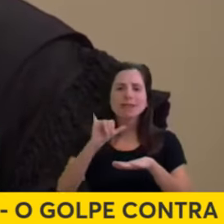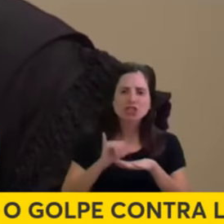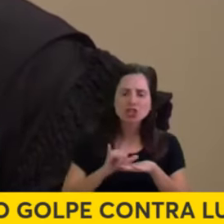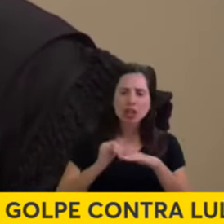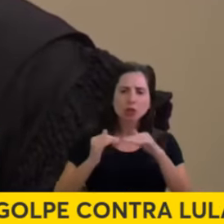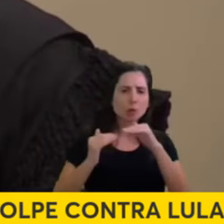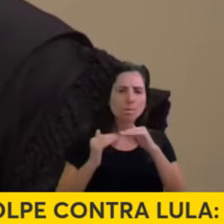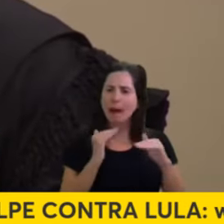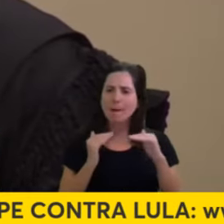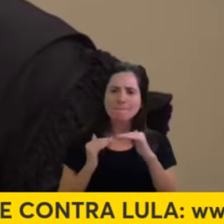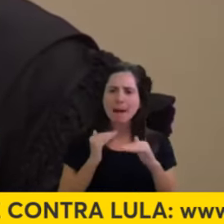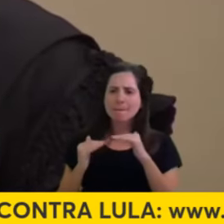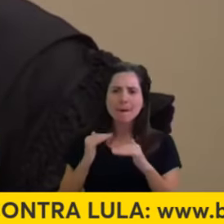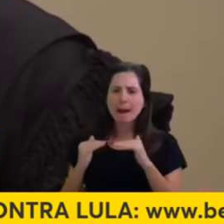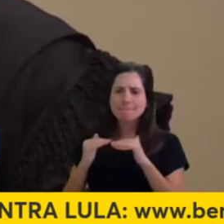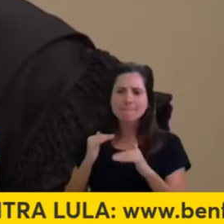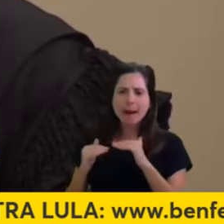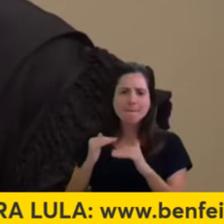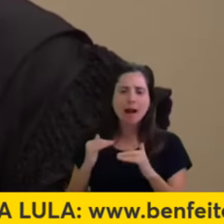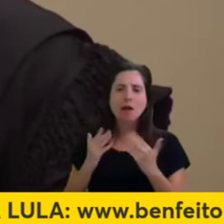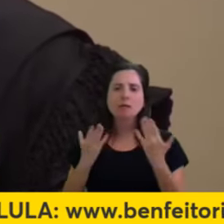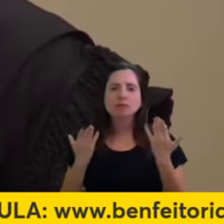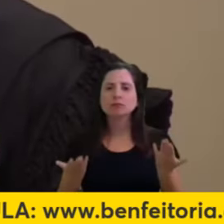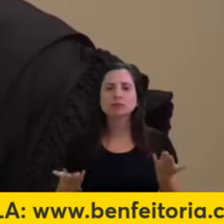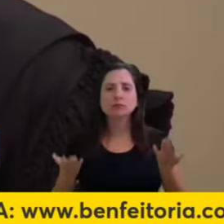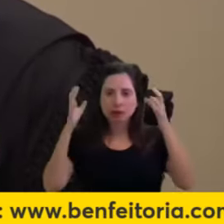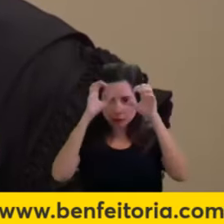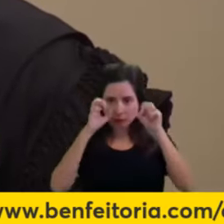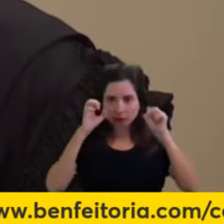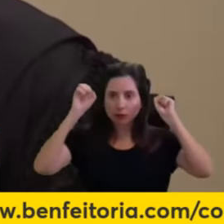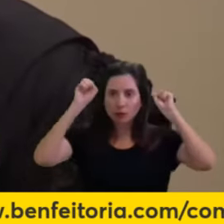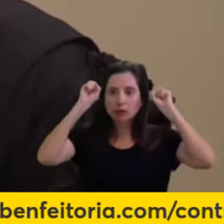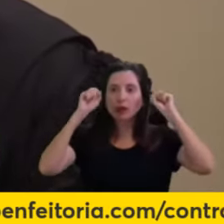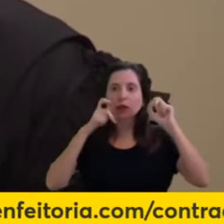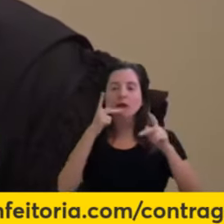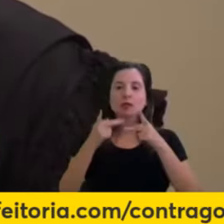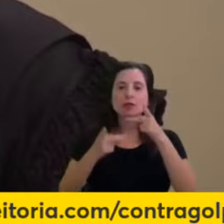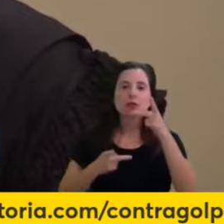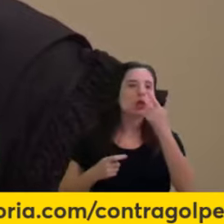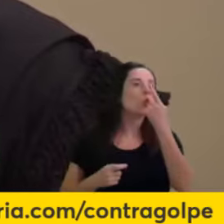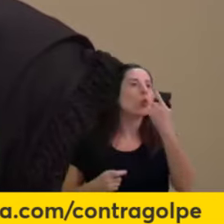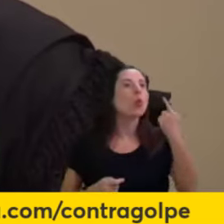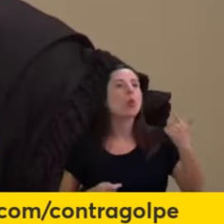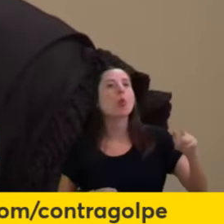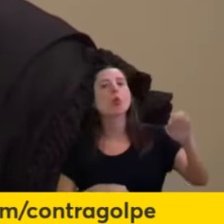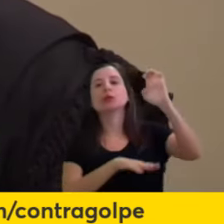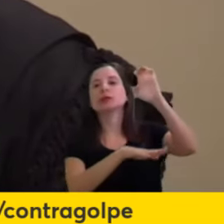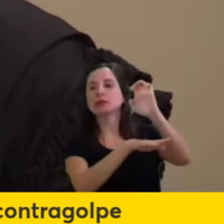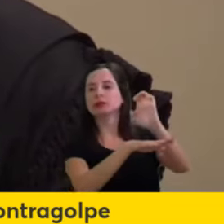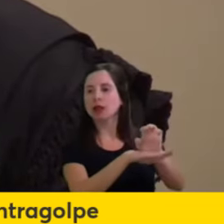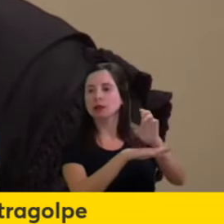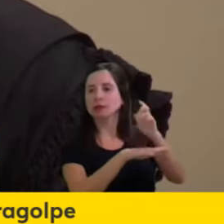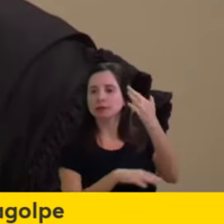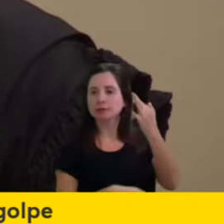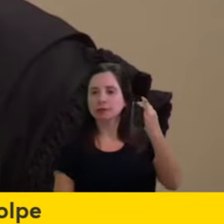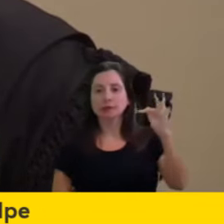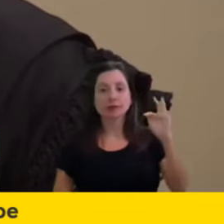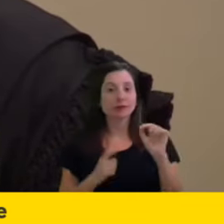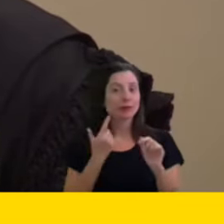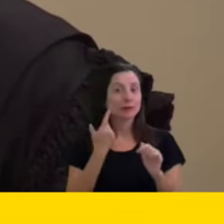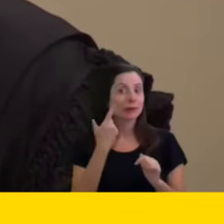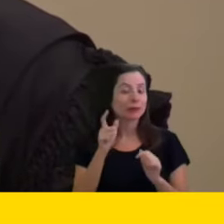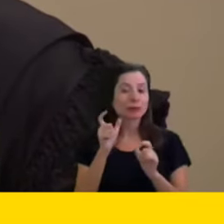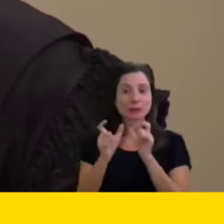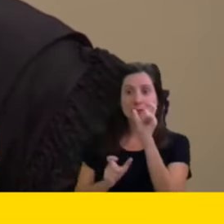competentes não compete a a esta corte dizer da irregularidade da propaganda ocorrida em outro estado da federação em outras palavras as